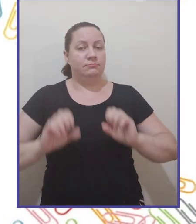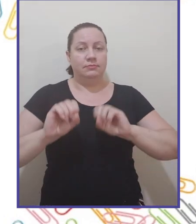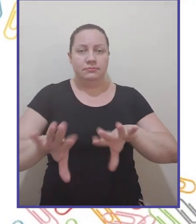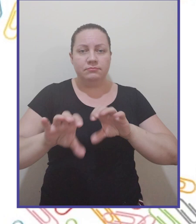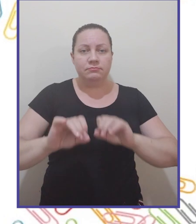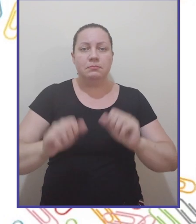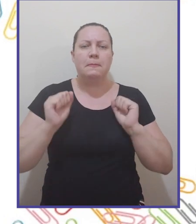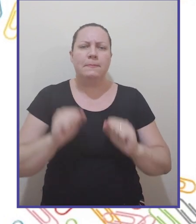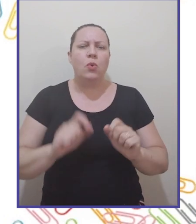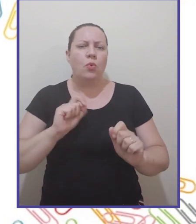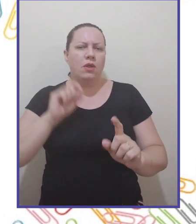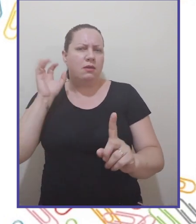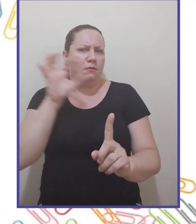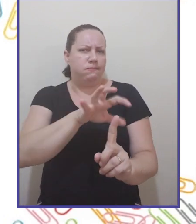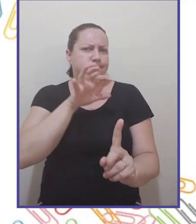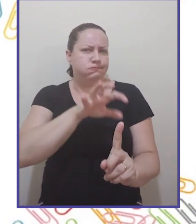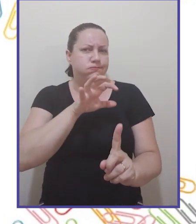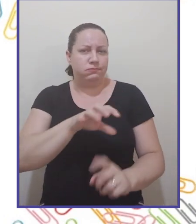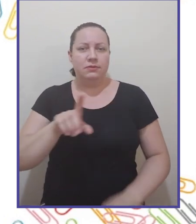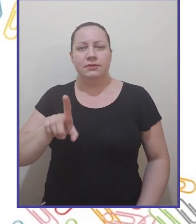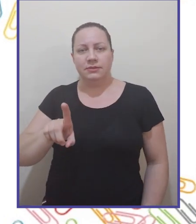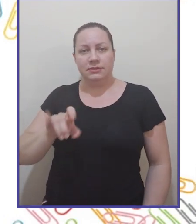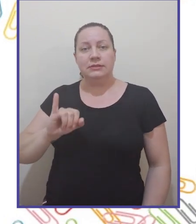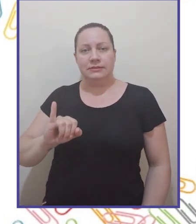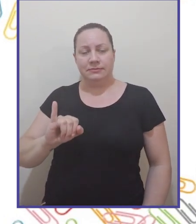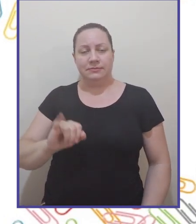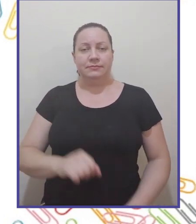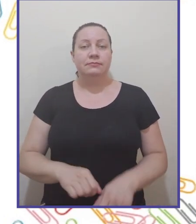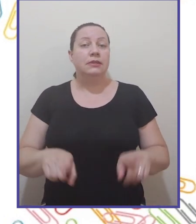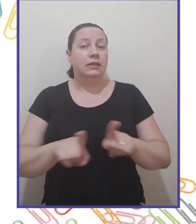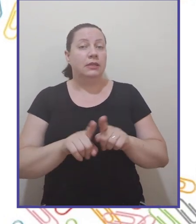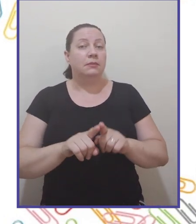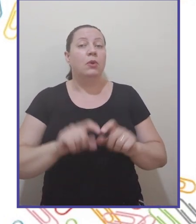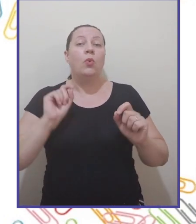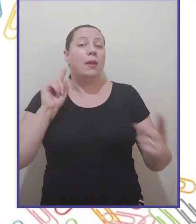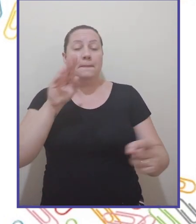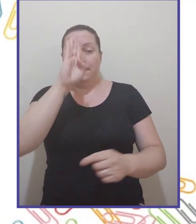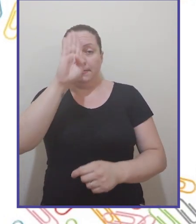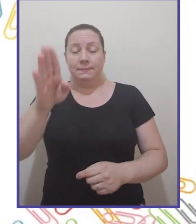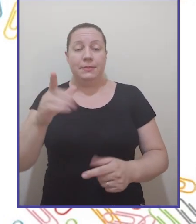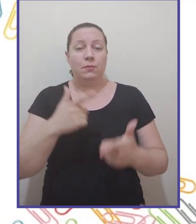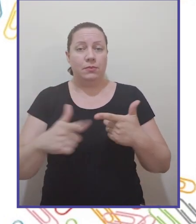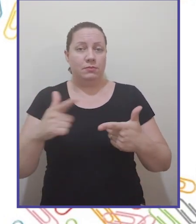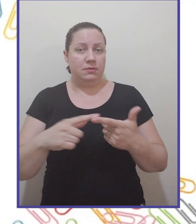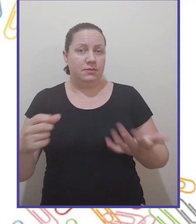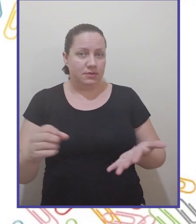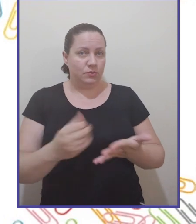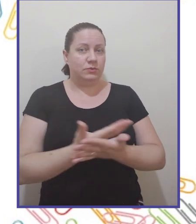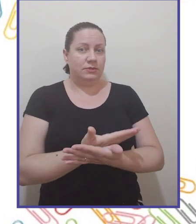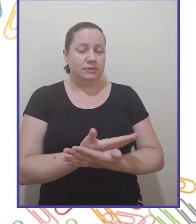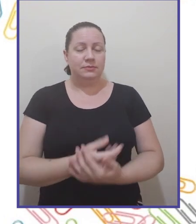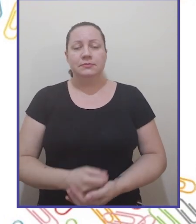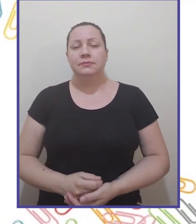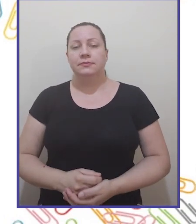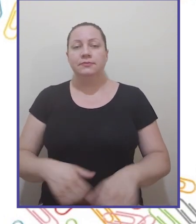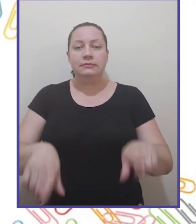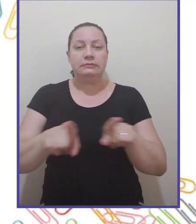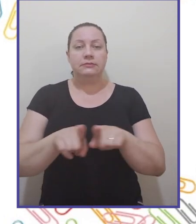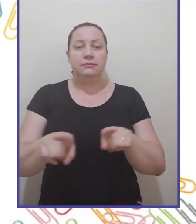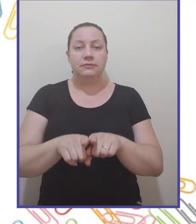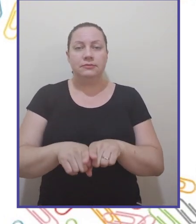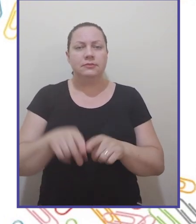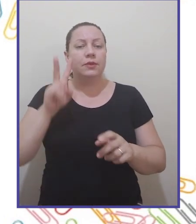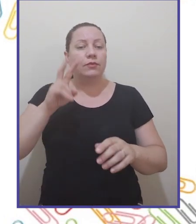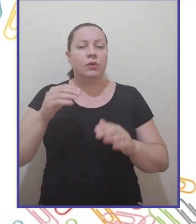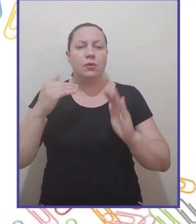educacionais que podem influenciar na DI e as causas principais de ocorrência. Vimos também o